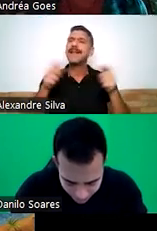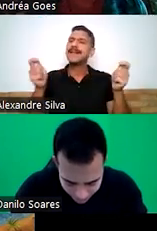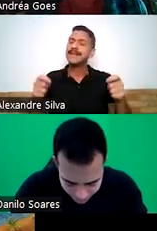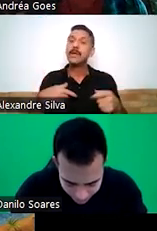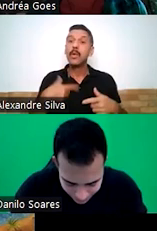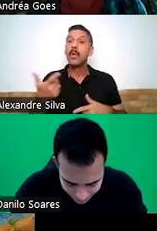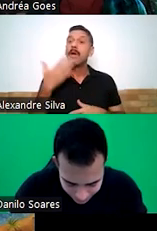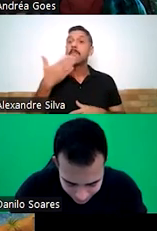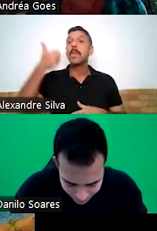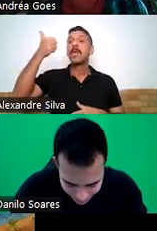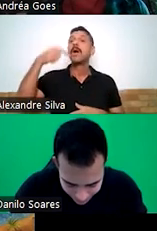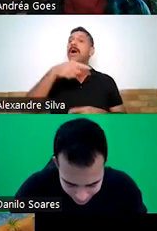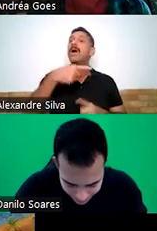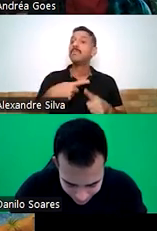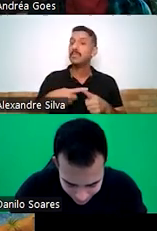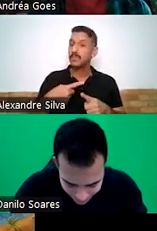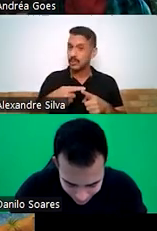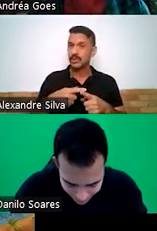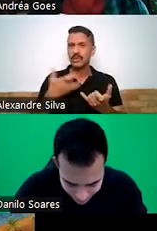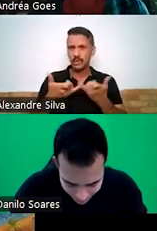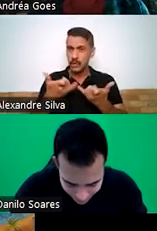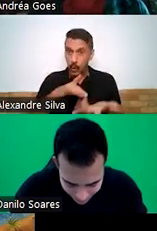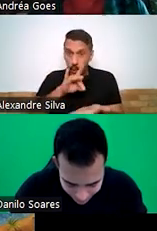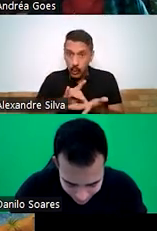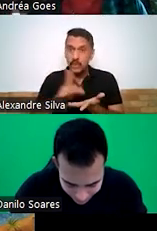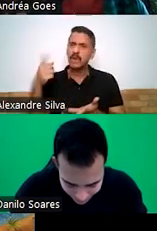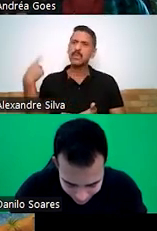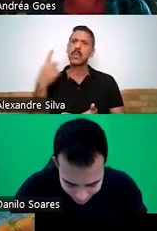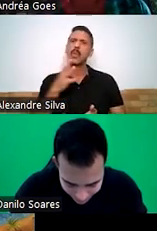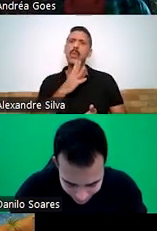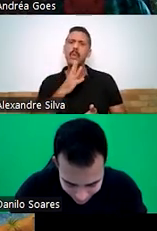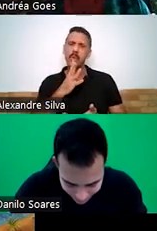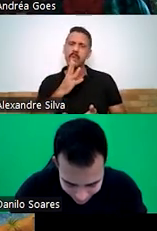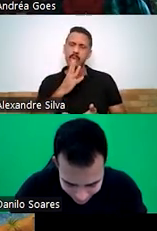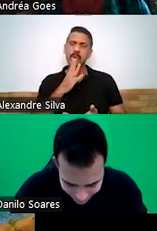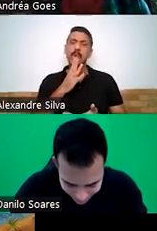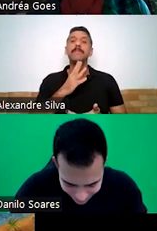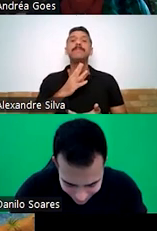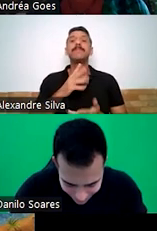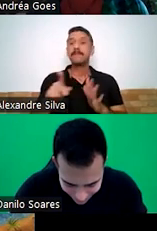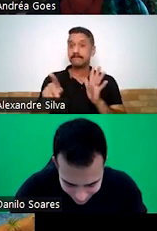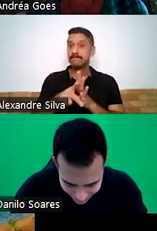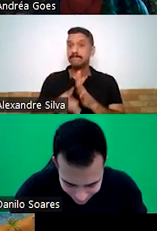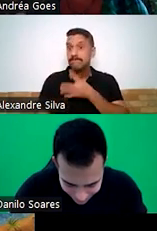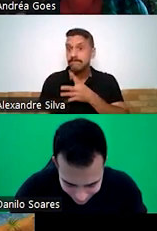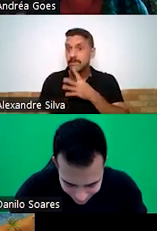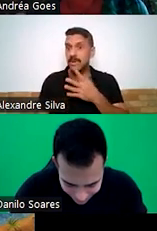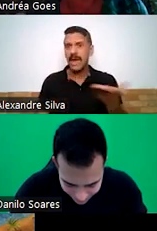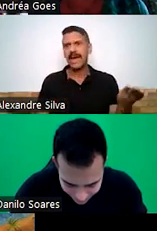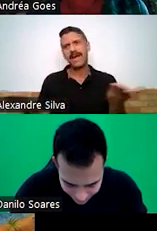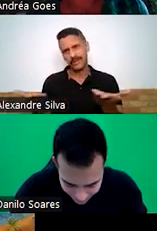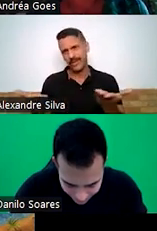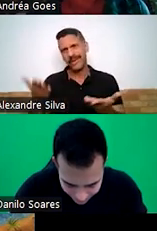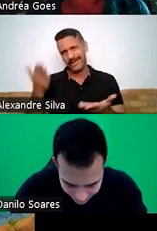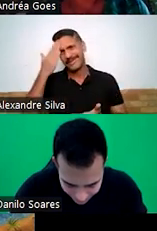as vantagens dele como jogo comercial, um jogo mobile, claro, nessa era tão digital, onde os